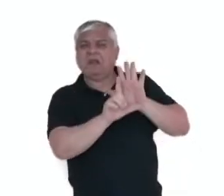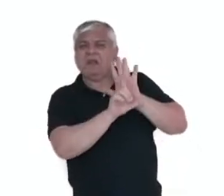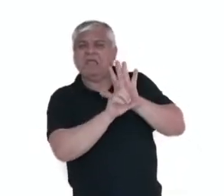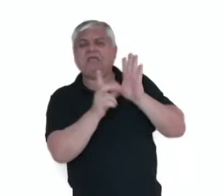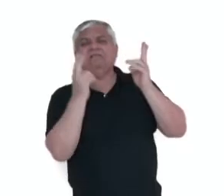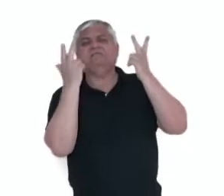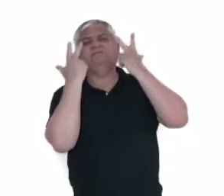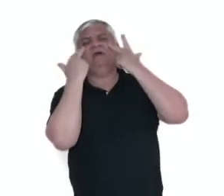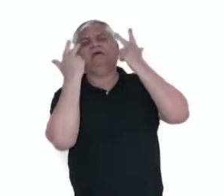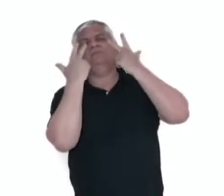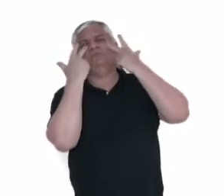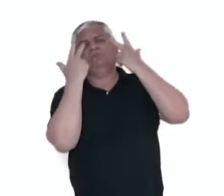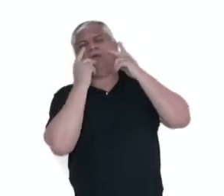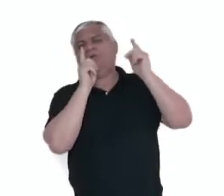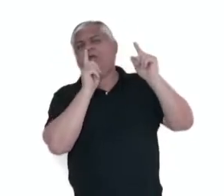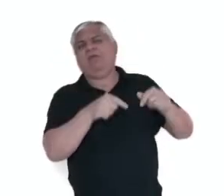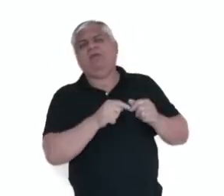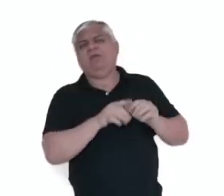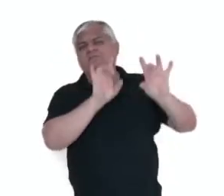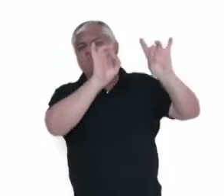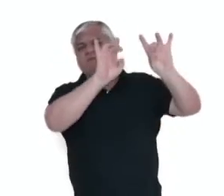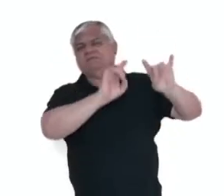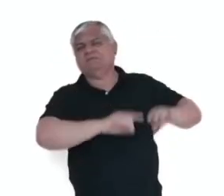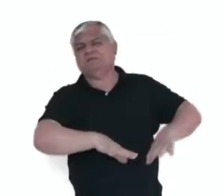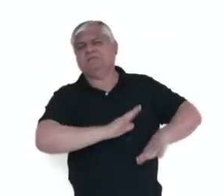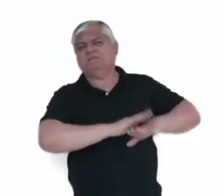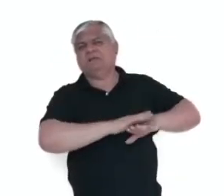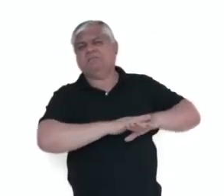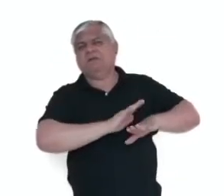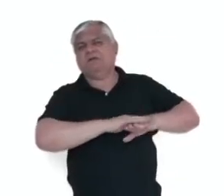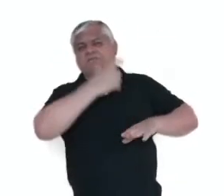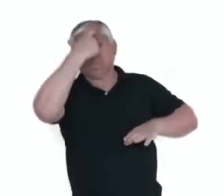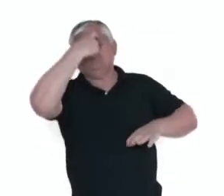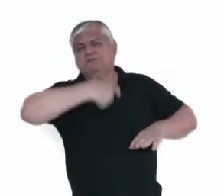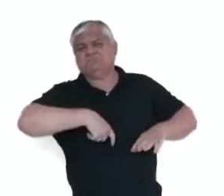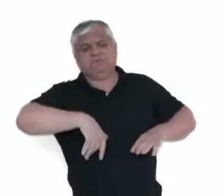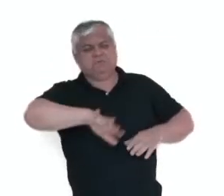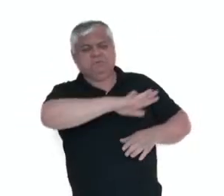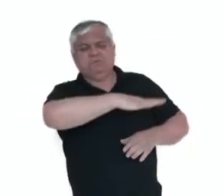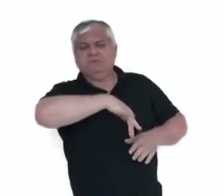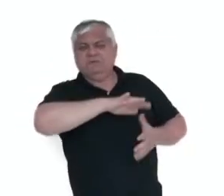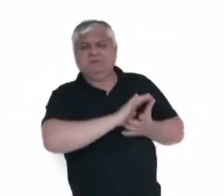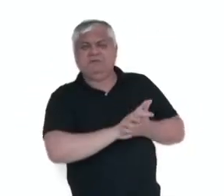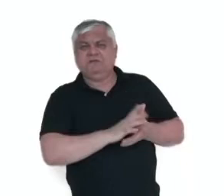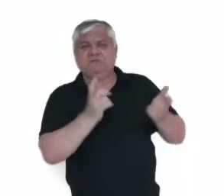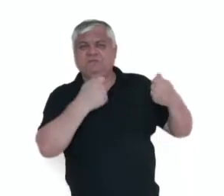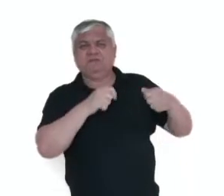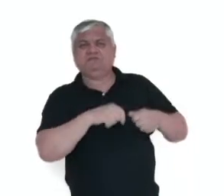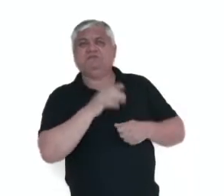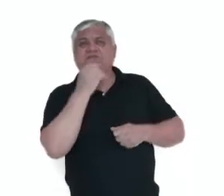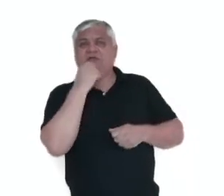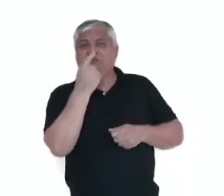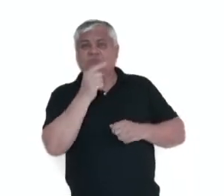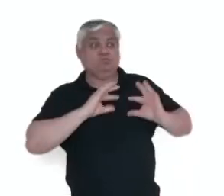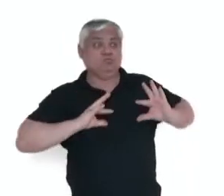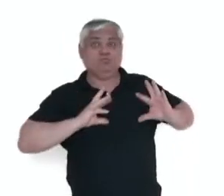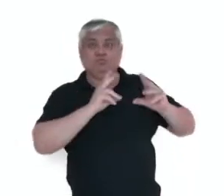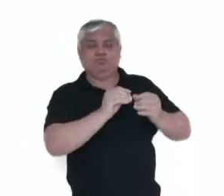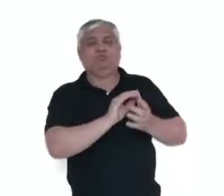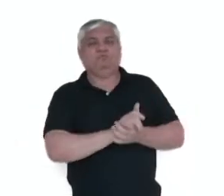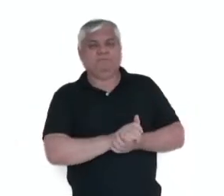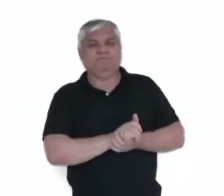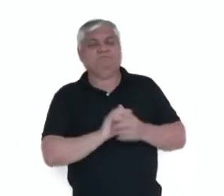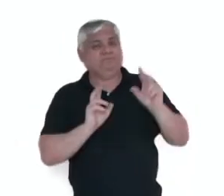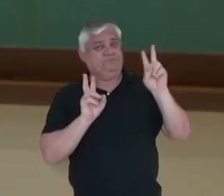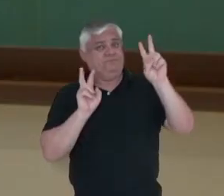natureza se mantém exclusivamente nas mãos de indivíduos e não se tornou um poder comum. Tá? E é uma